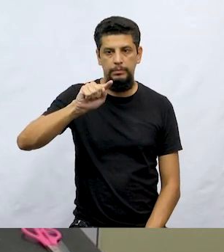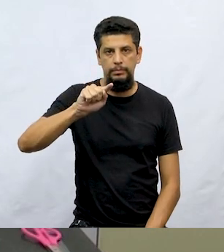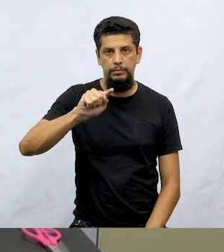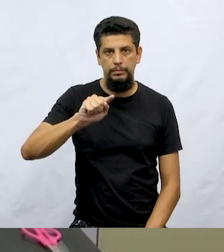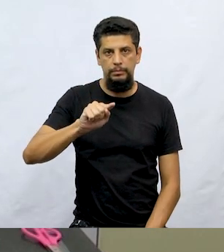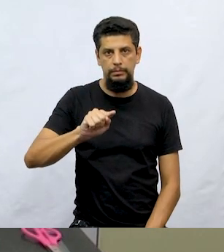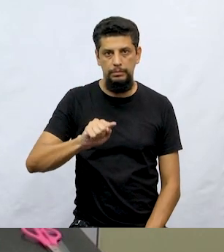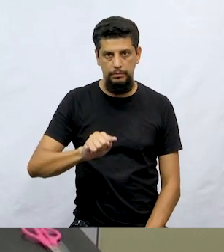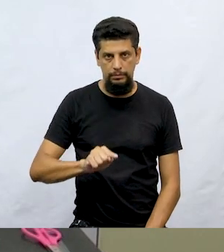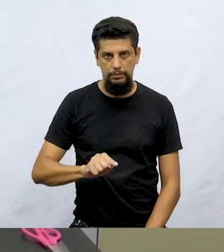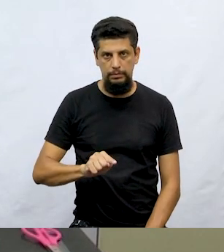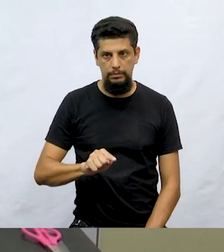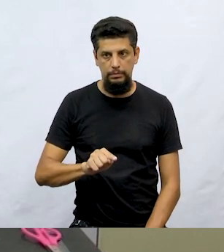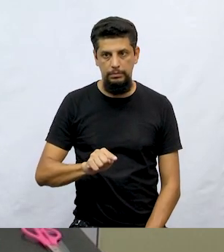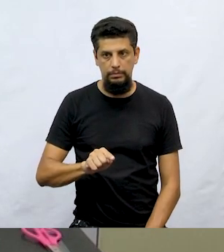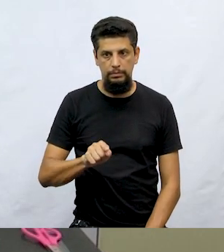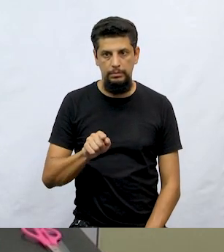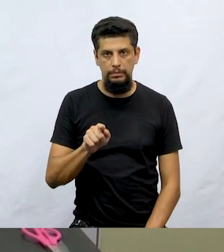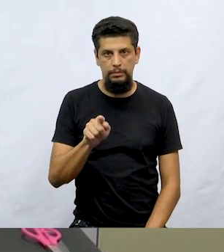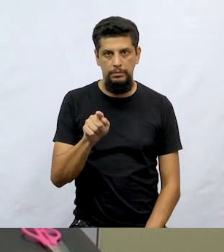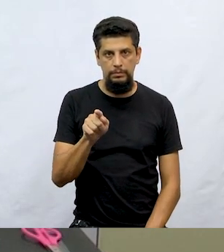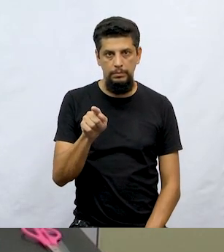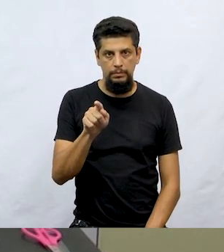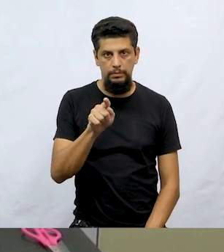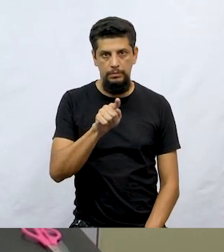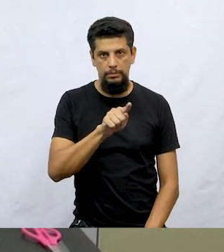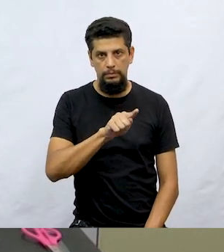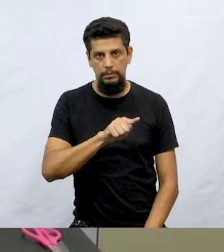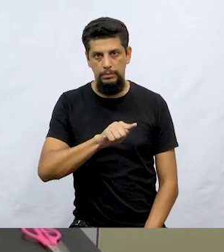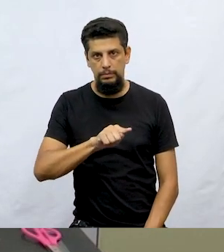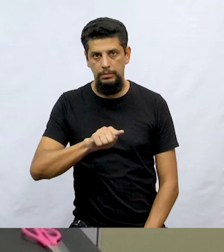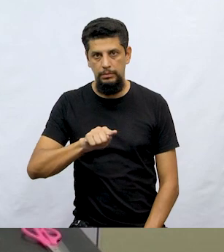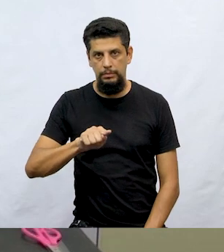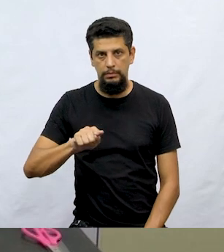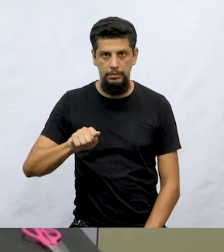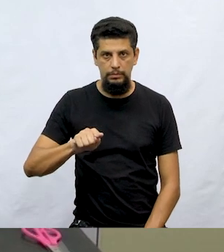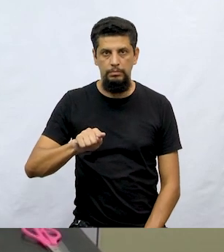desce também e faz uma volta.